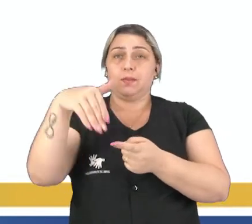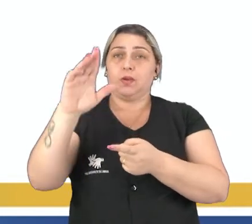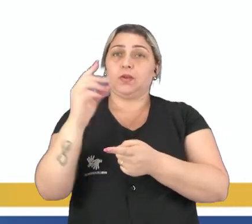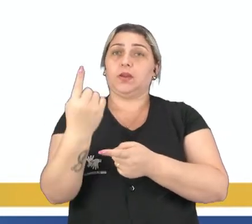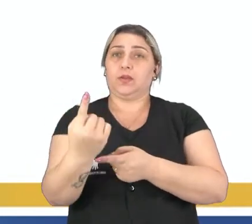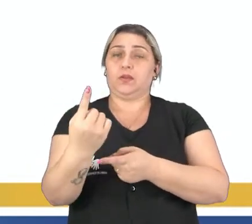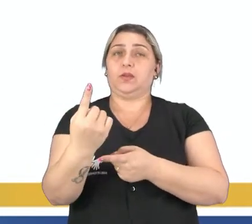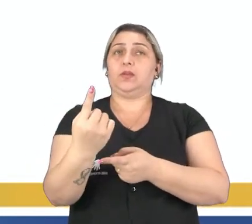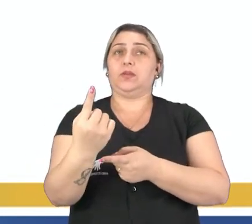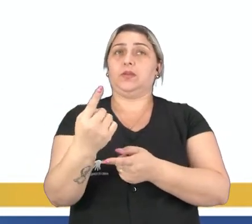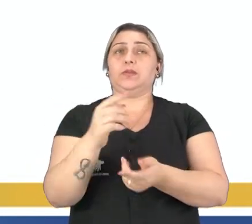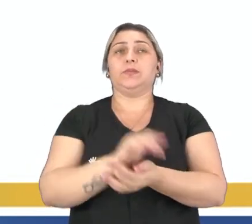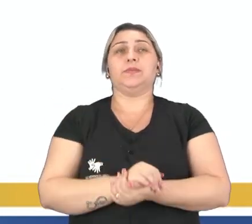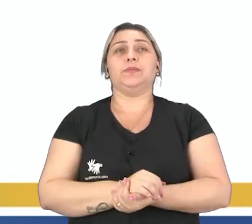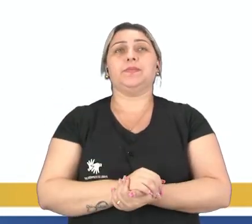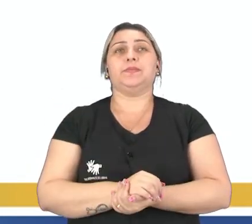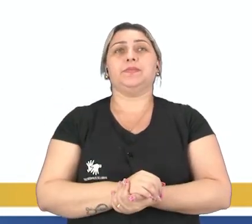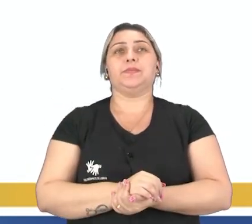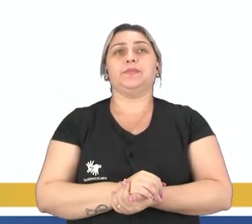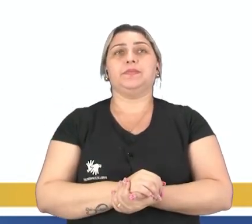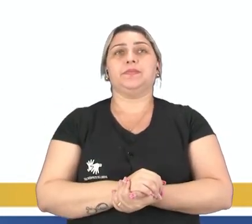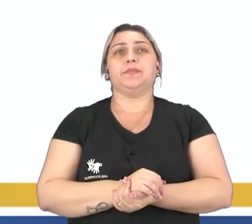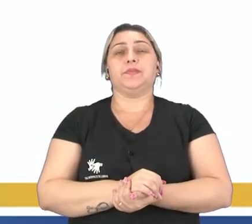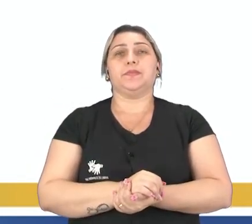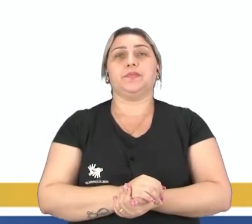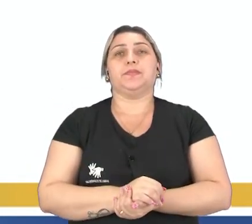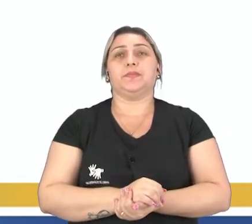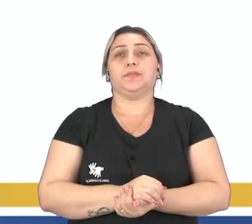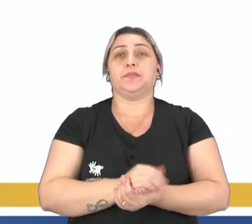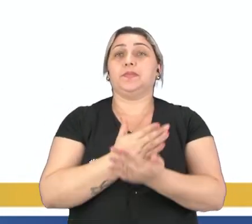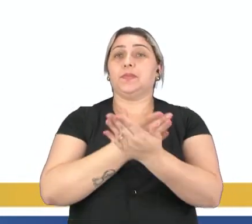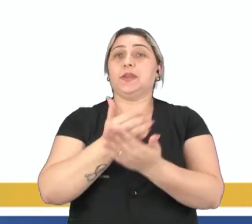portanto, não cabe nenhuma vez dentro do 1. E aí